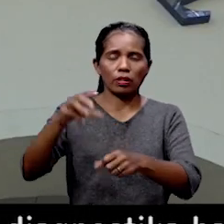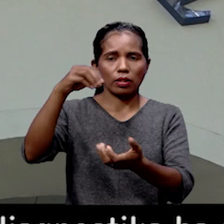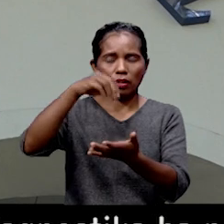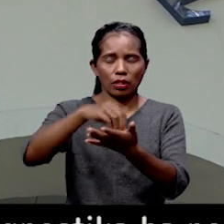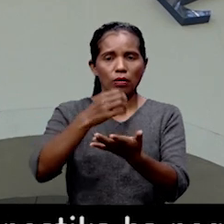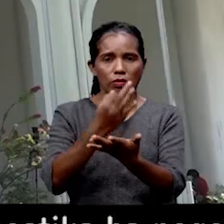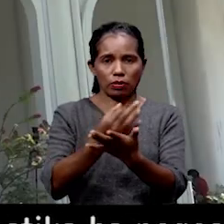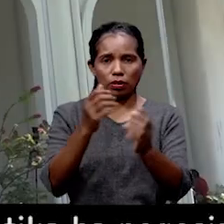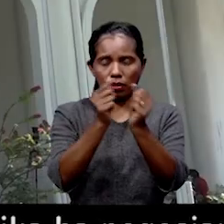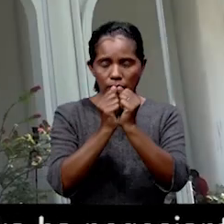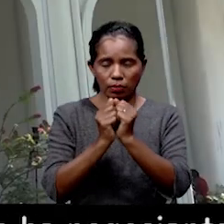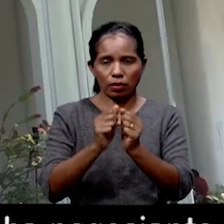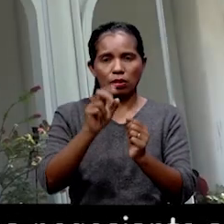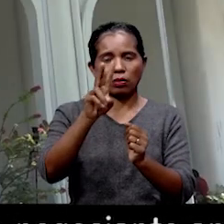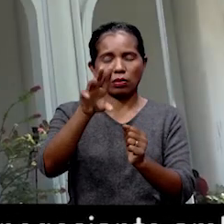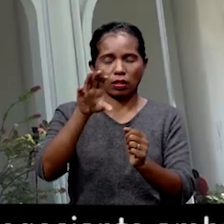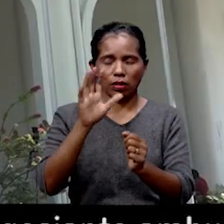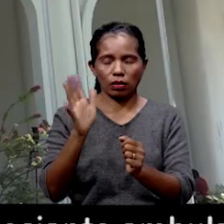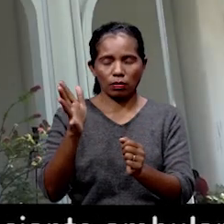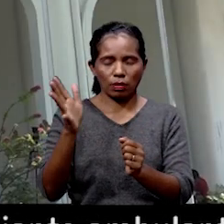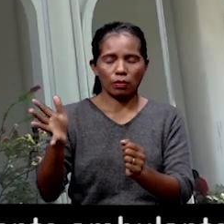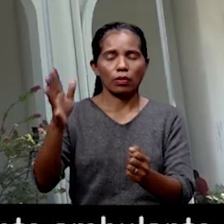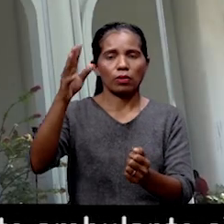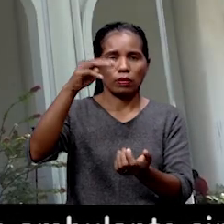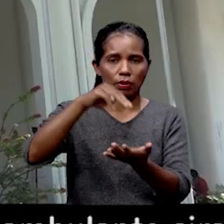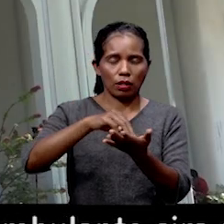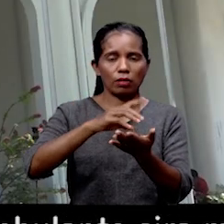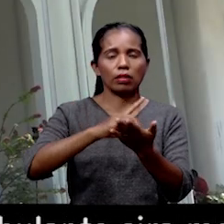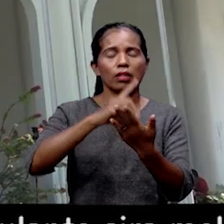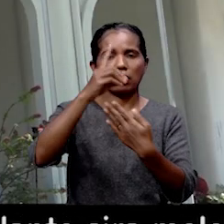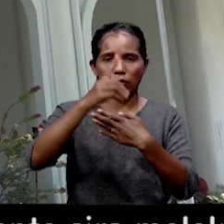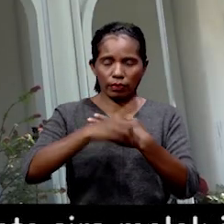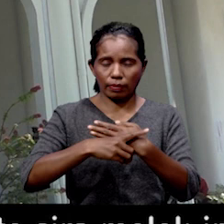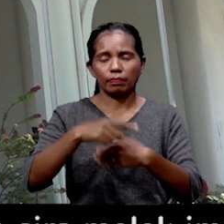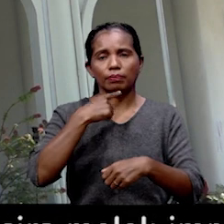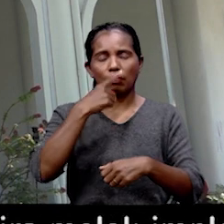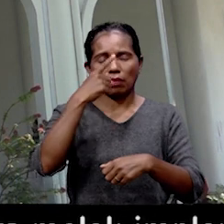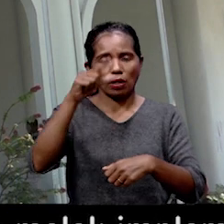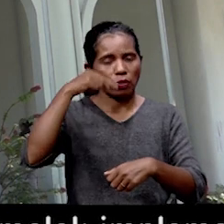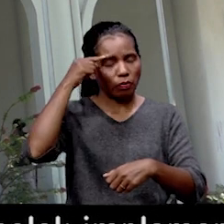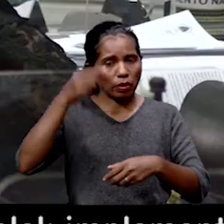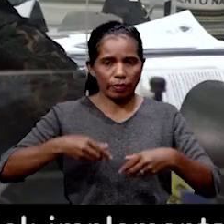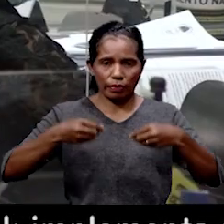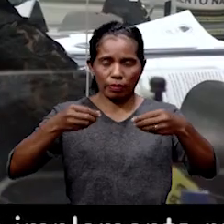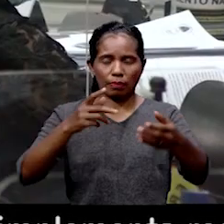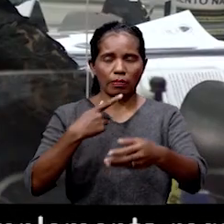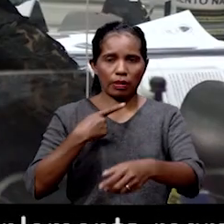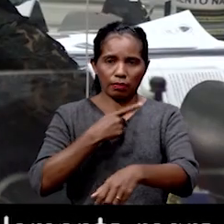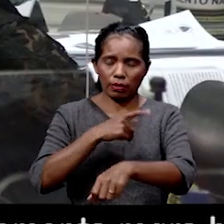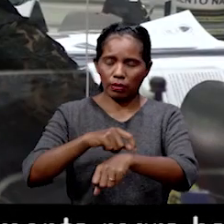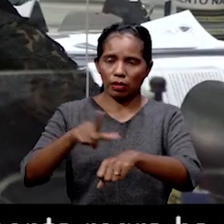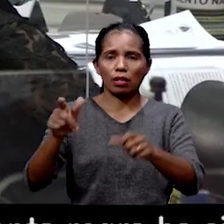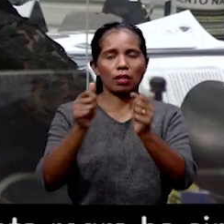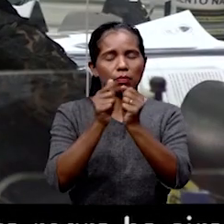Rihun Atusrua Limanulu e a capital desenvolvimento. Teto fiscal nebe governo foba Parlamento Nacional,